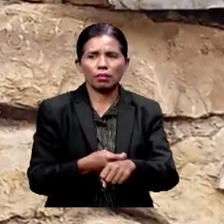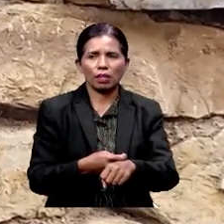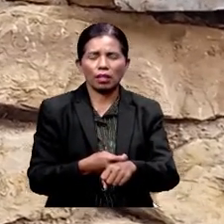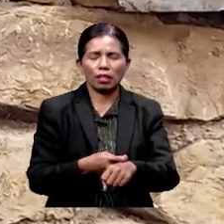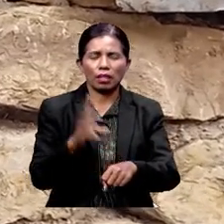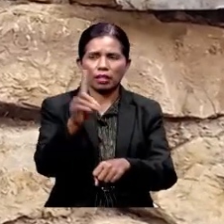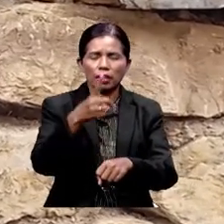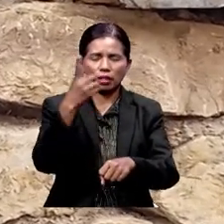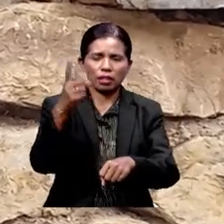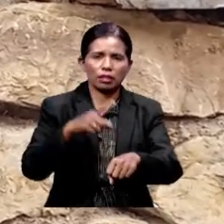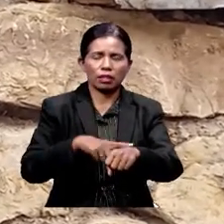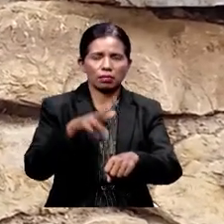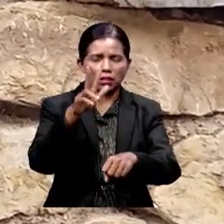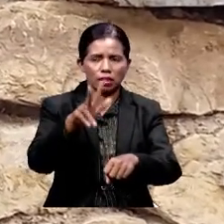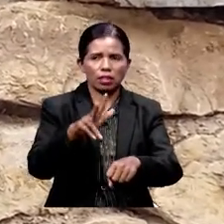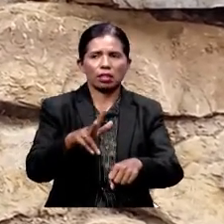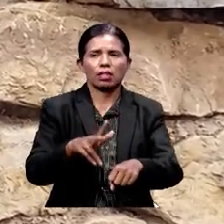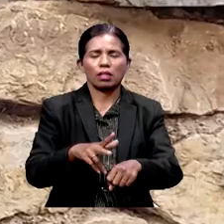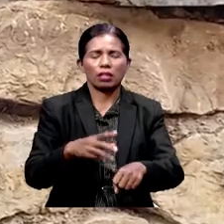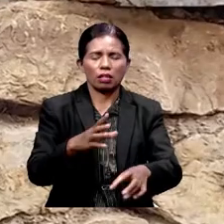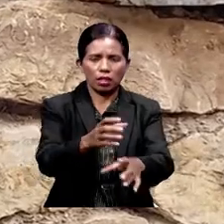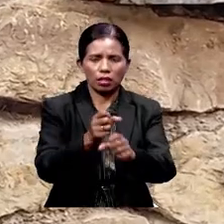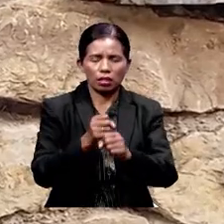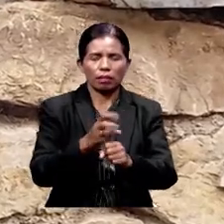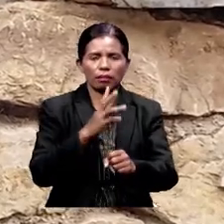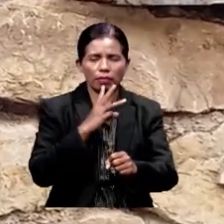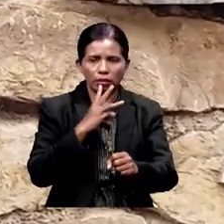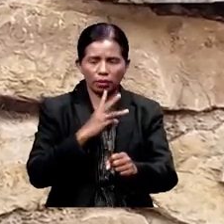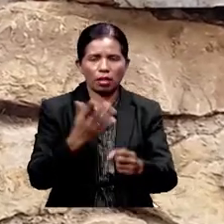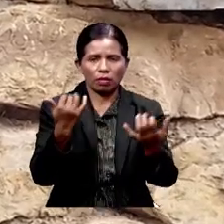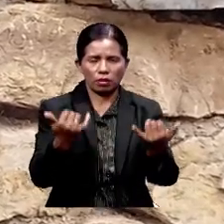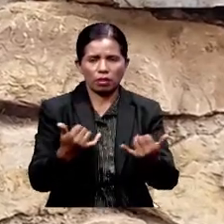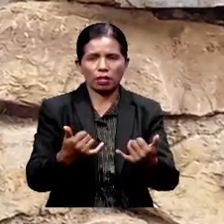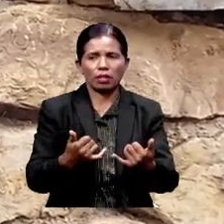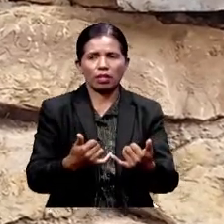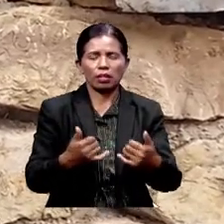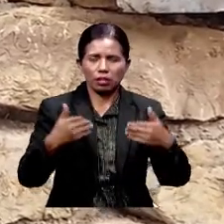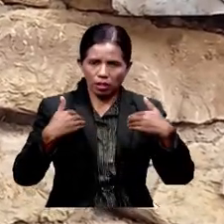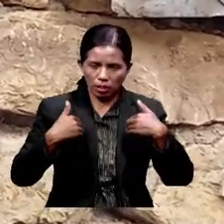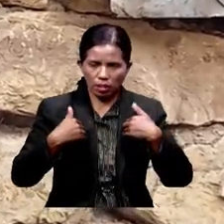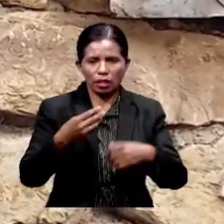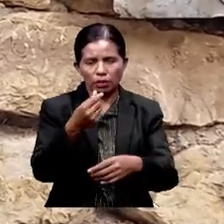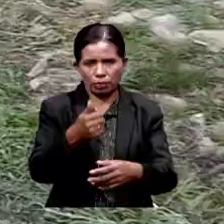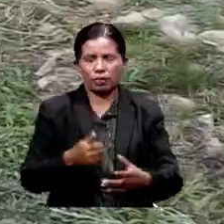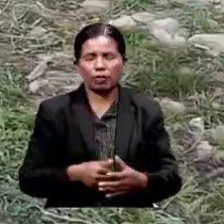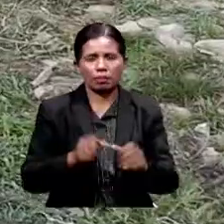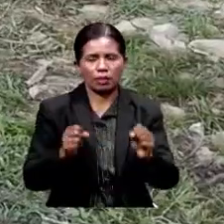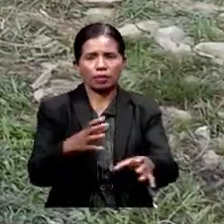madrugado ya tempo tuk tolan sene ka komunidade hada ube ya be bai mata ne memang ka gora de se ia ni dari